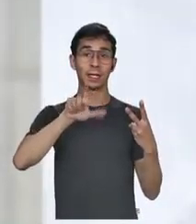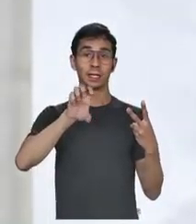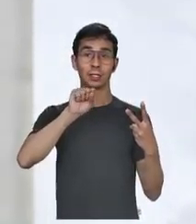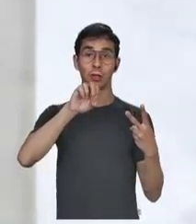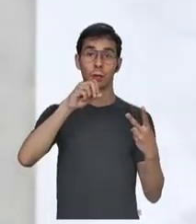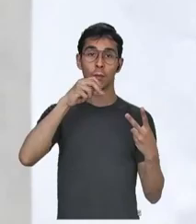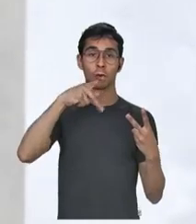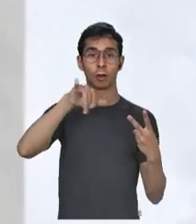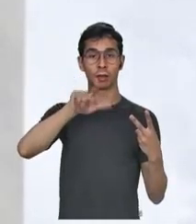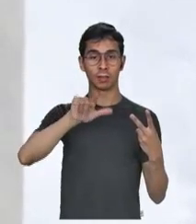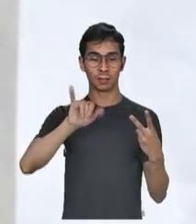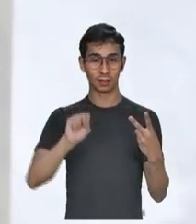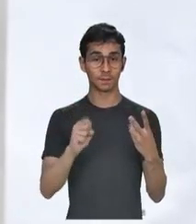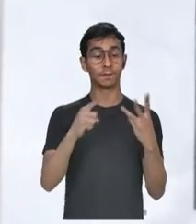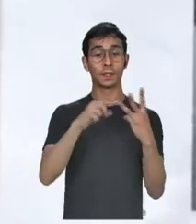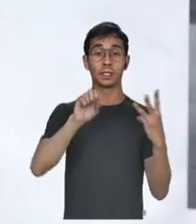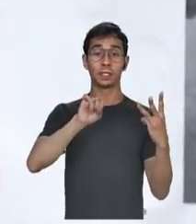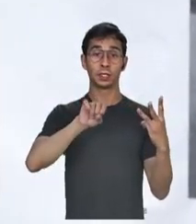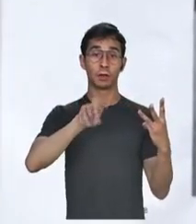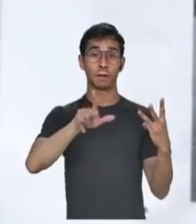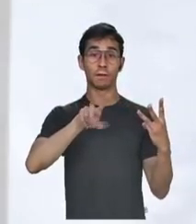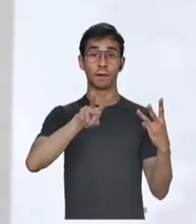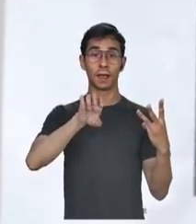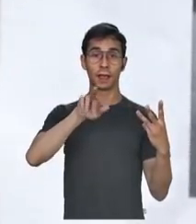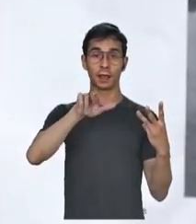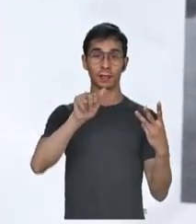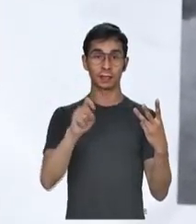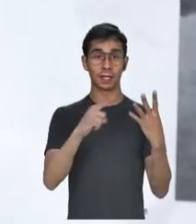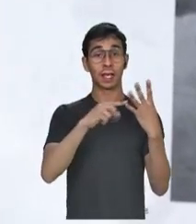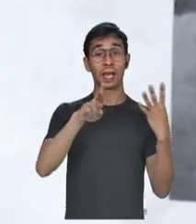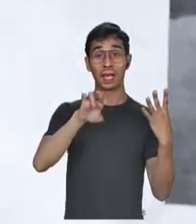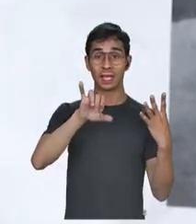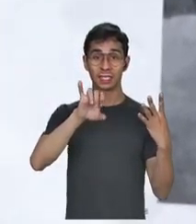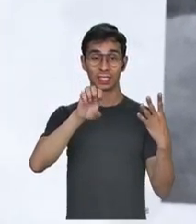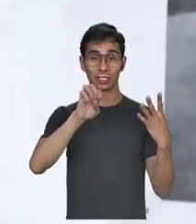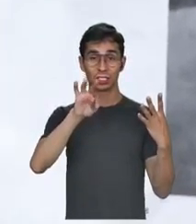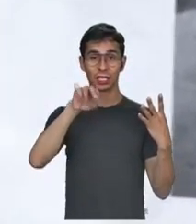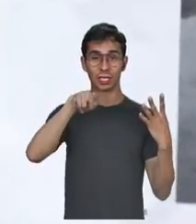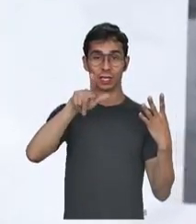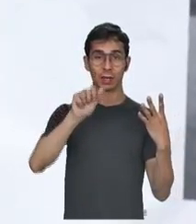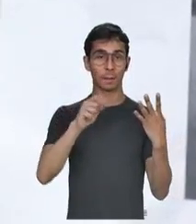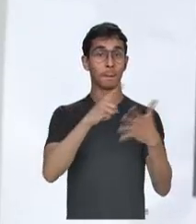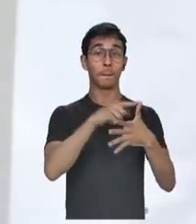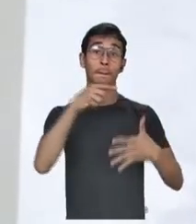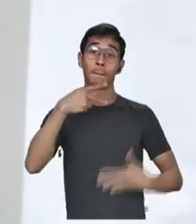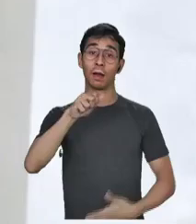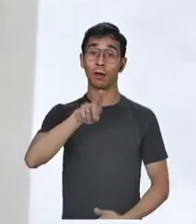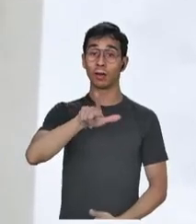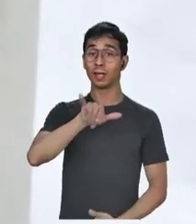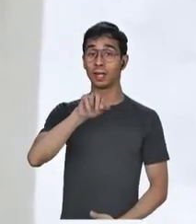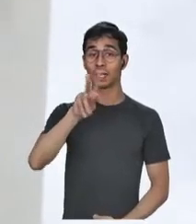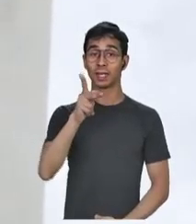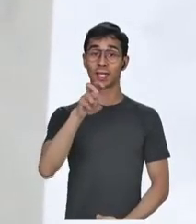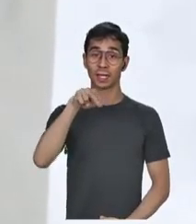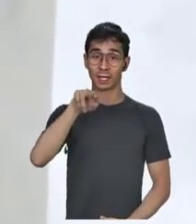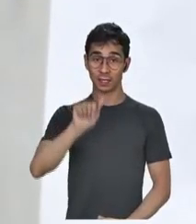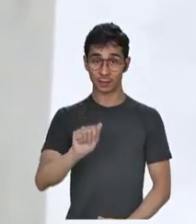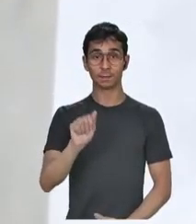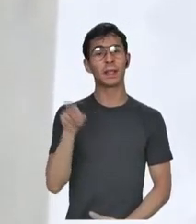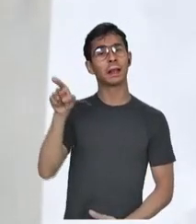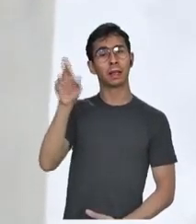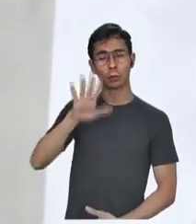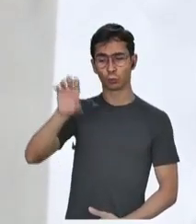restinga e paulínia cidades aí que tem um grande contato sebastianópolis do sul tenho parentes lá tinha a minha prima que morava